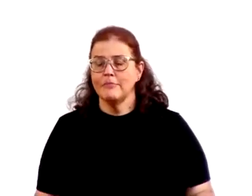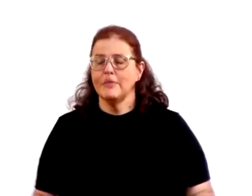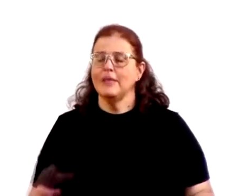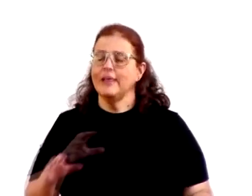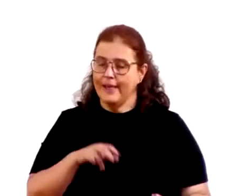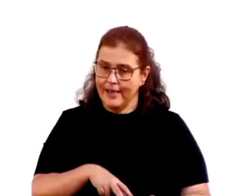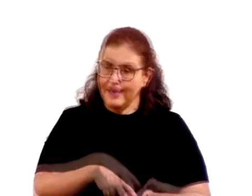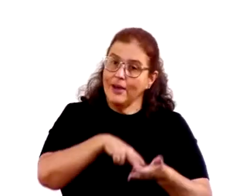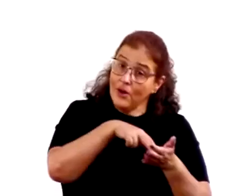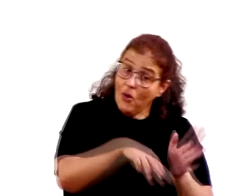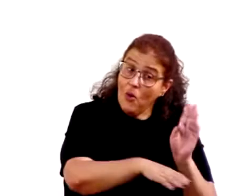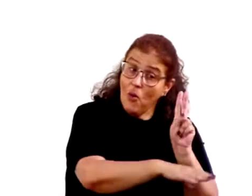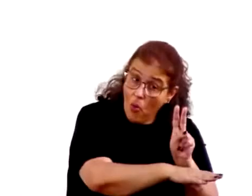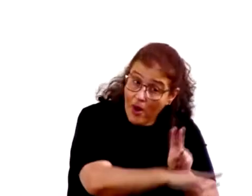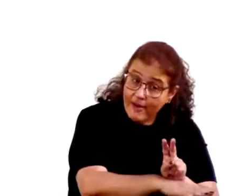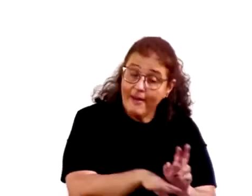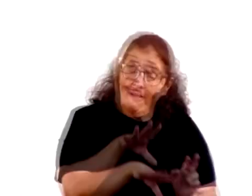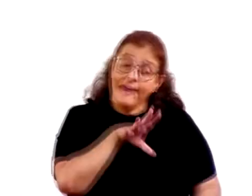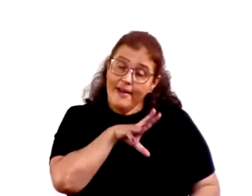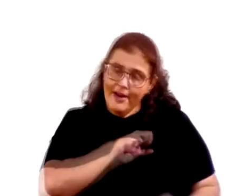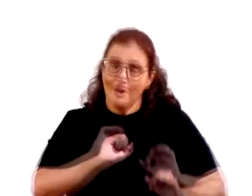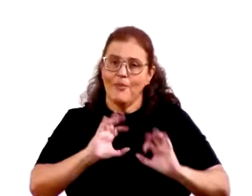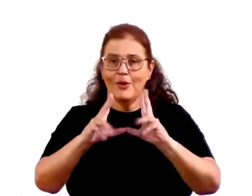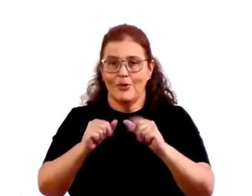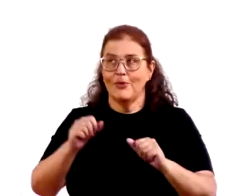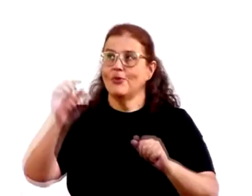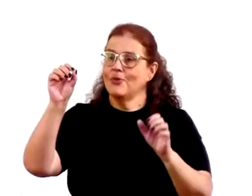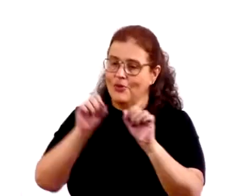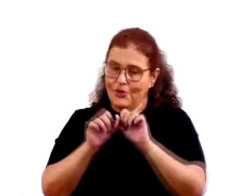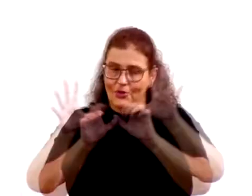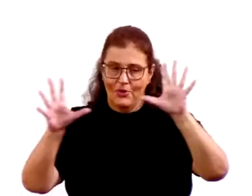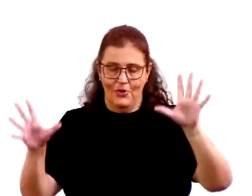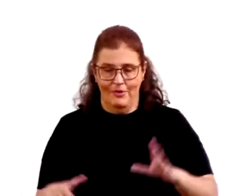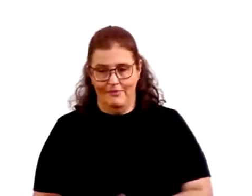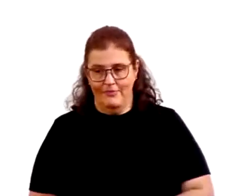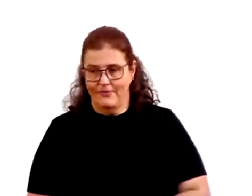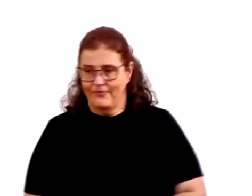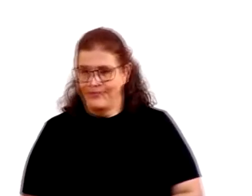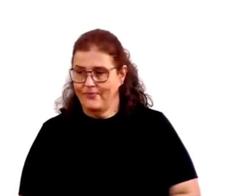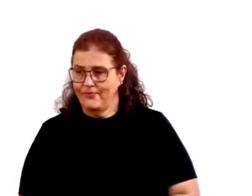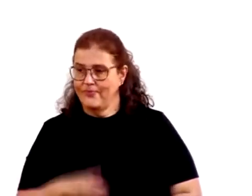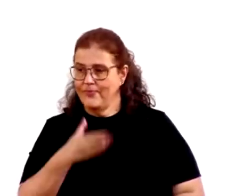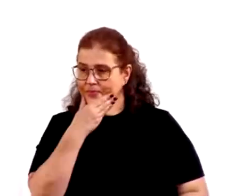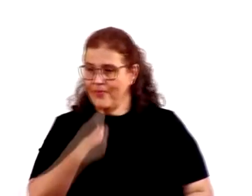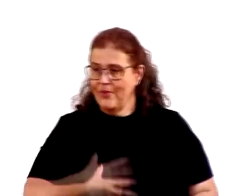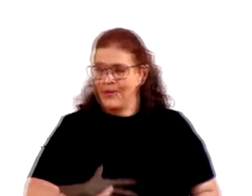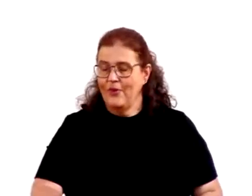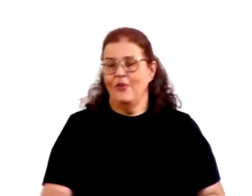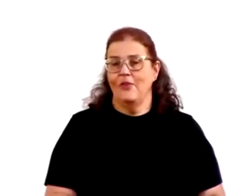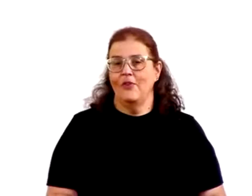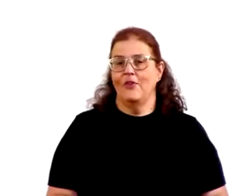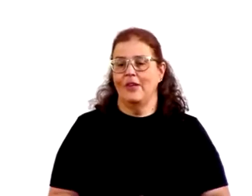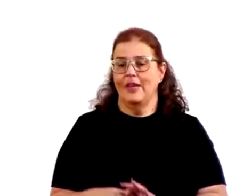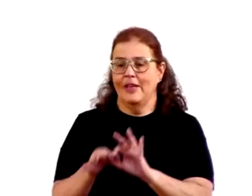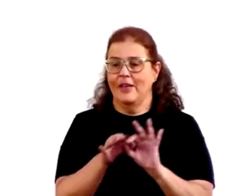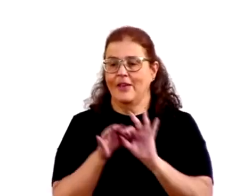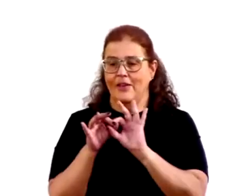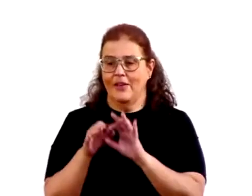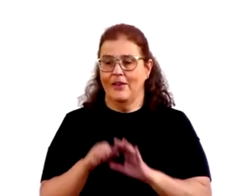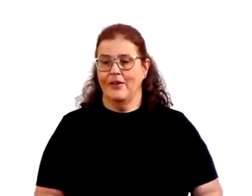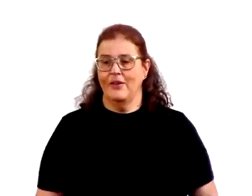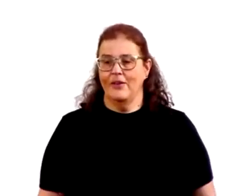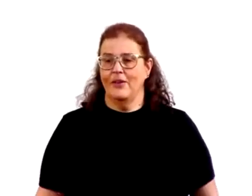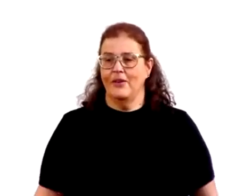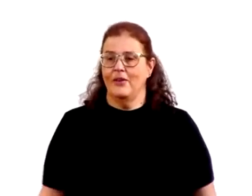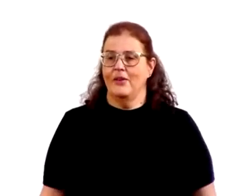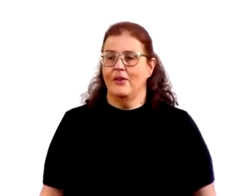inclusive você, viu, criancinha, querida, querido irmãozinho, filho da aliança. Quando você está fazendo esse desenho,